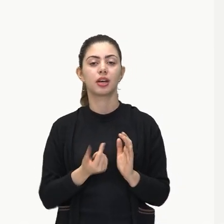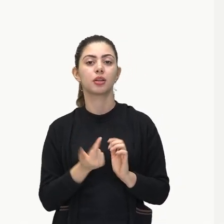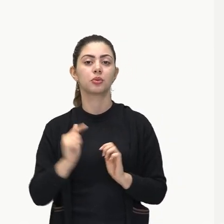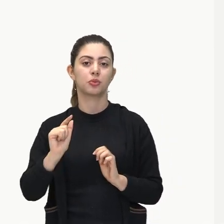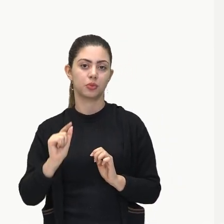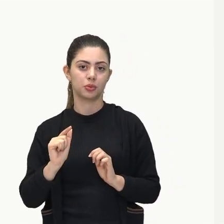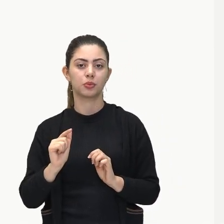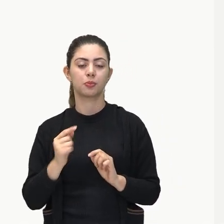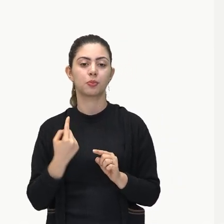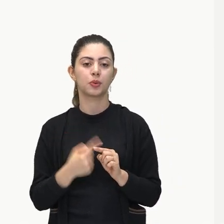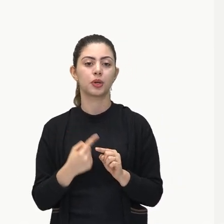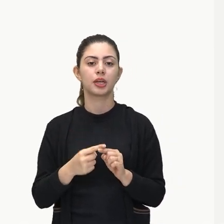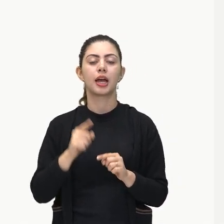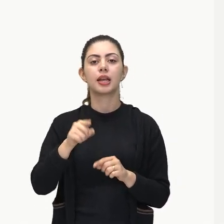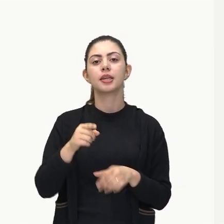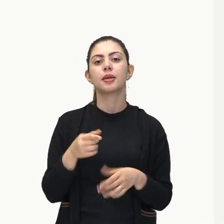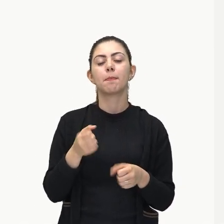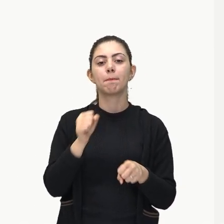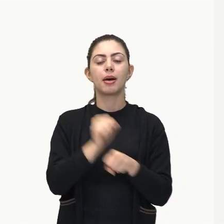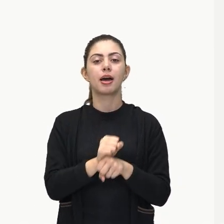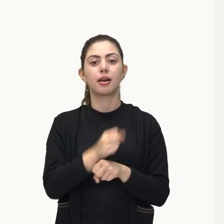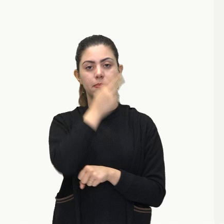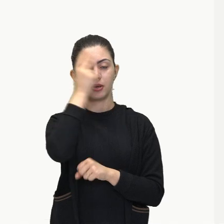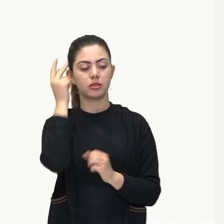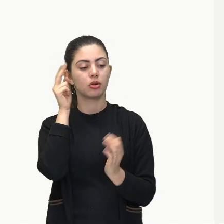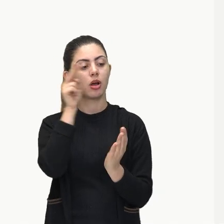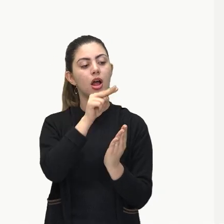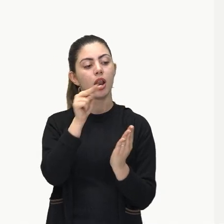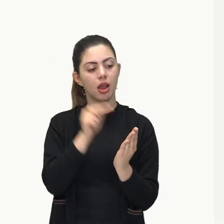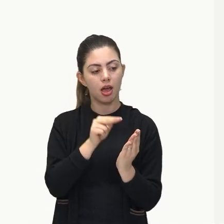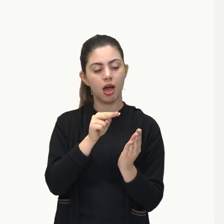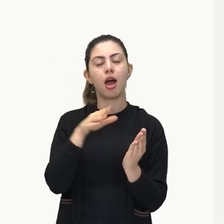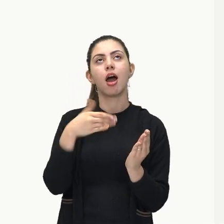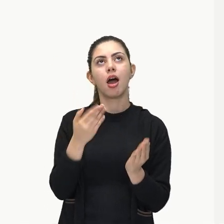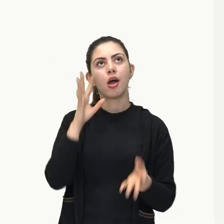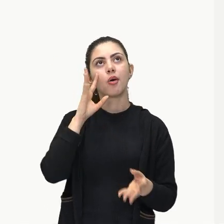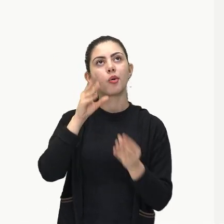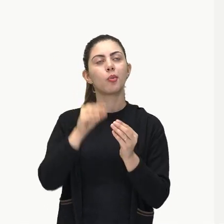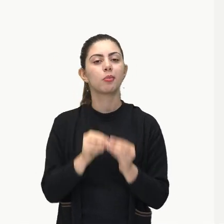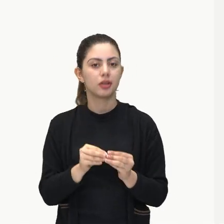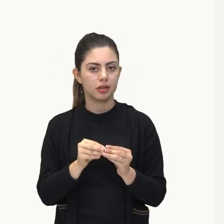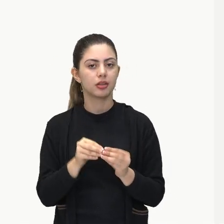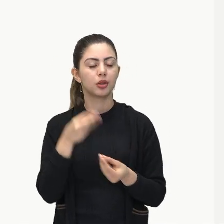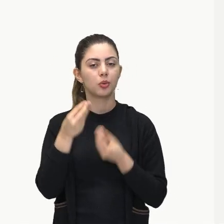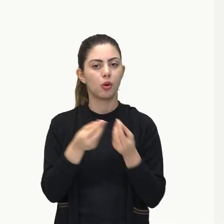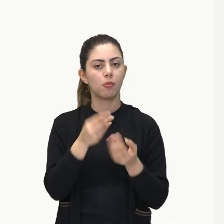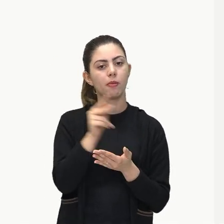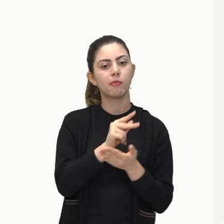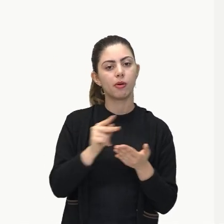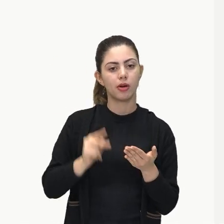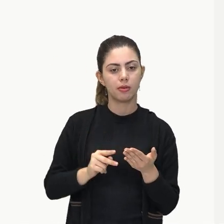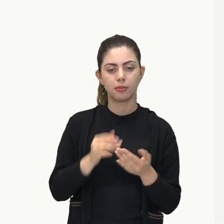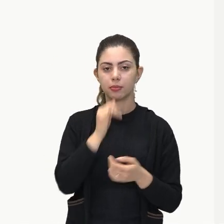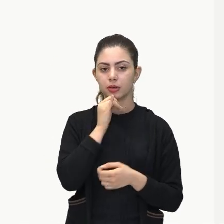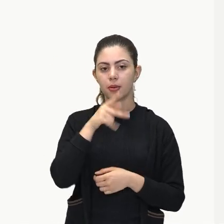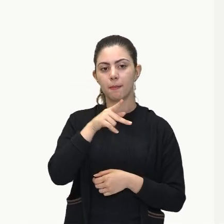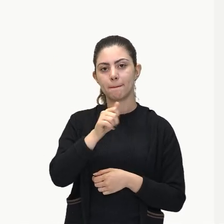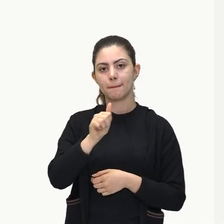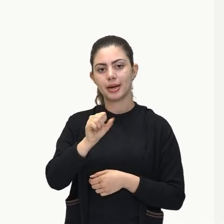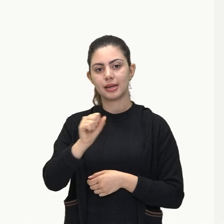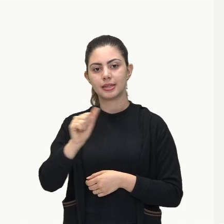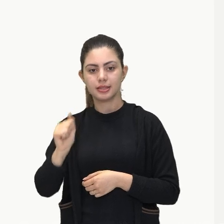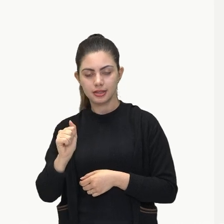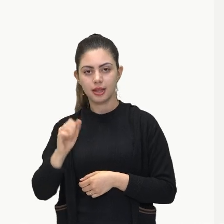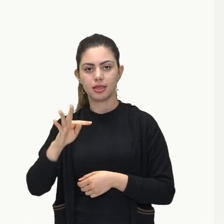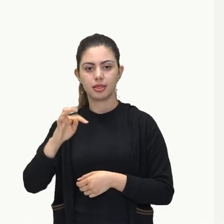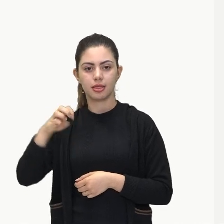essa pausa para que o leitor consiga compreender a cadência do poema. Passa, tempo,